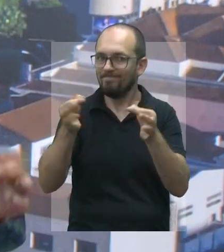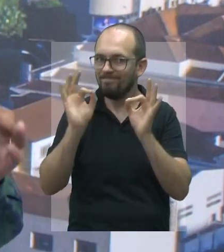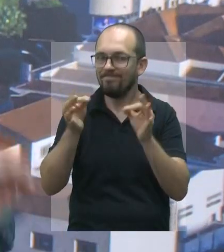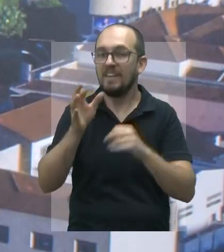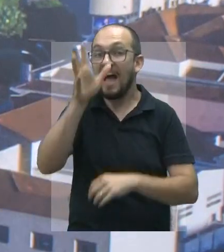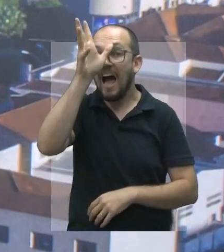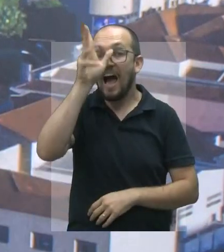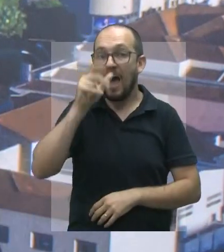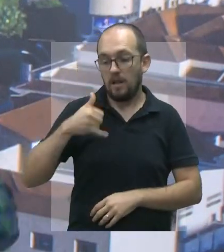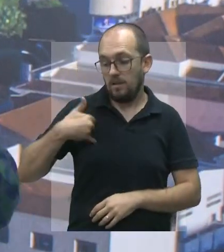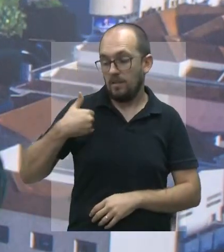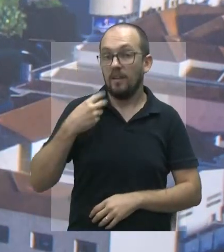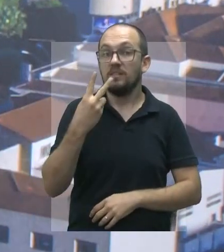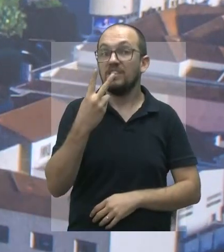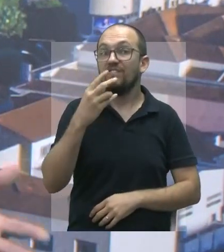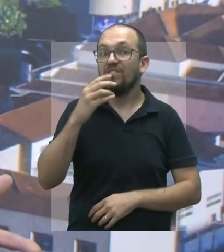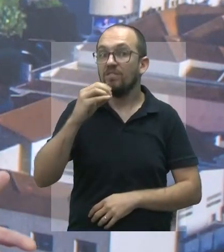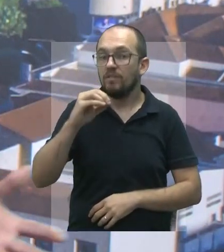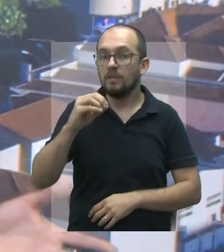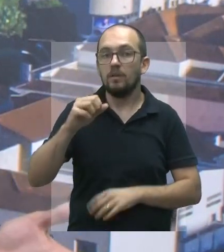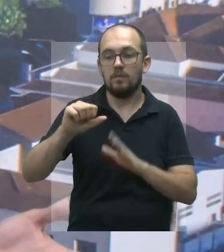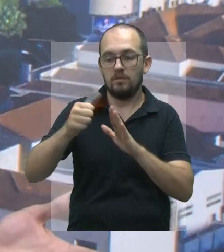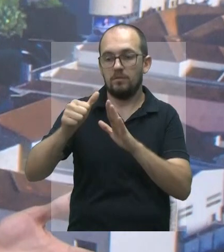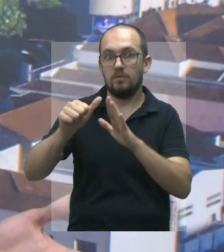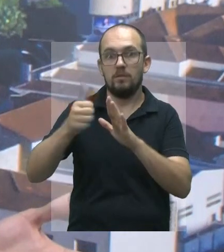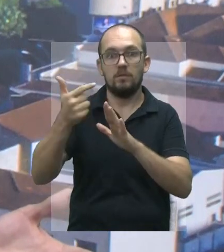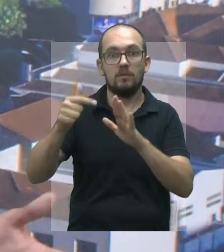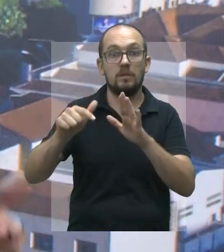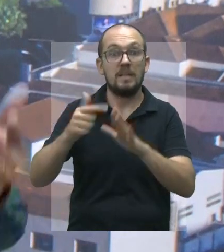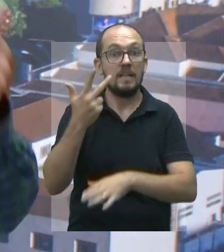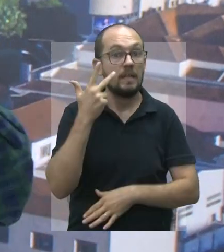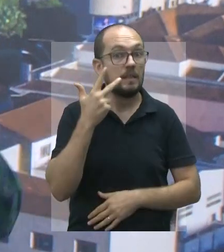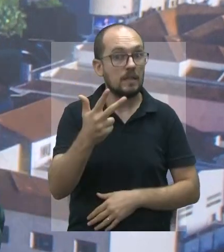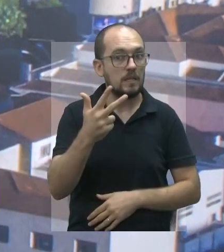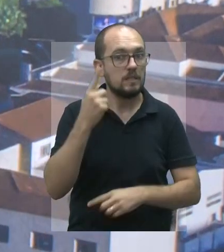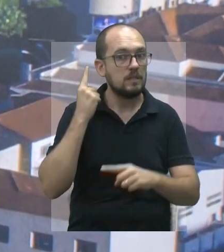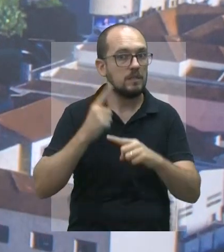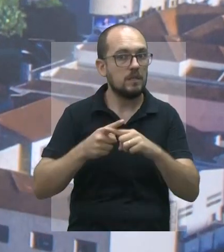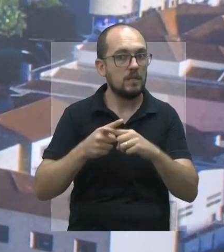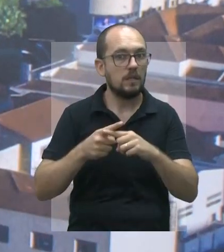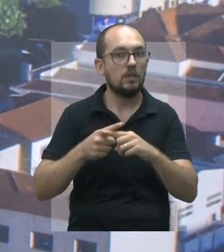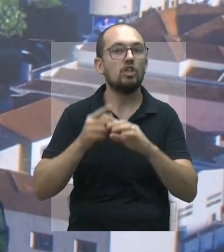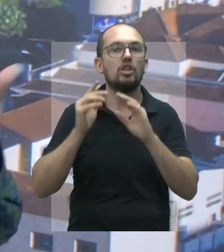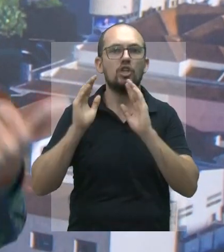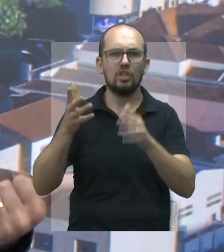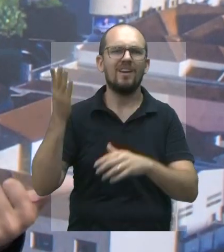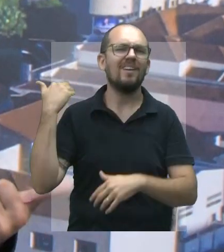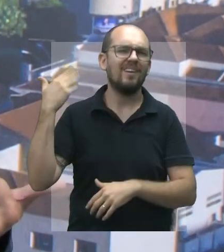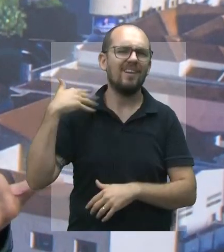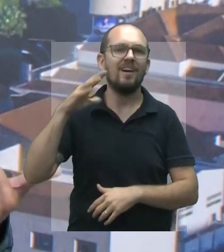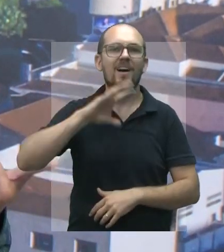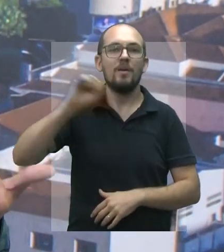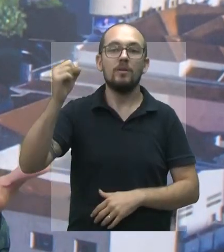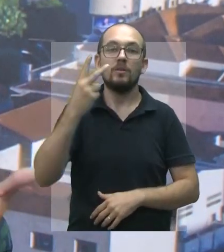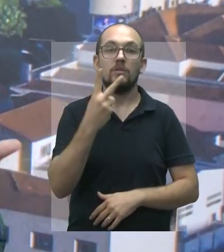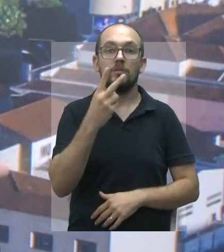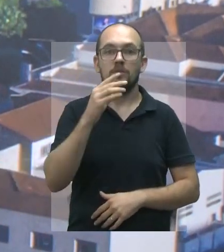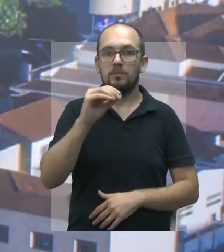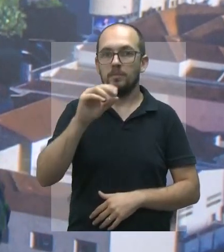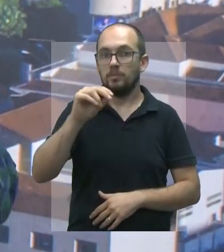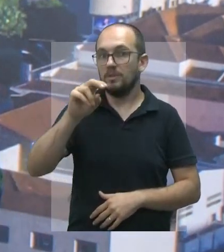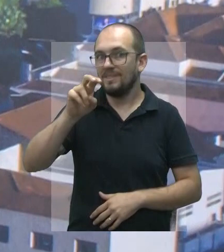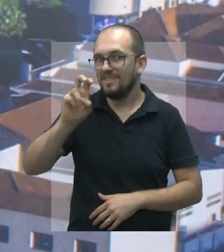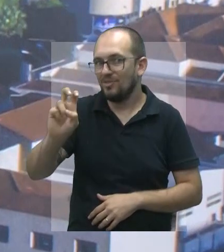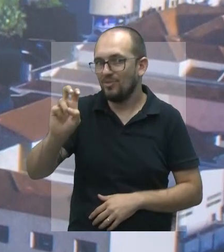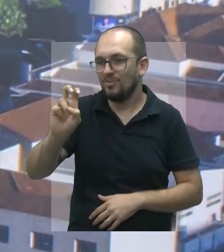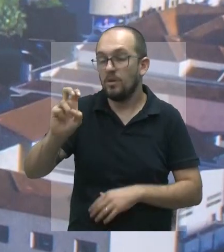campeão sub-20, aliás, tricampeão sub-20, né? Porque já tivemos o título lá de 2005, quando o Galinho ganhou